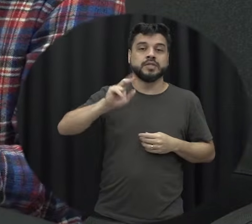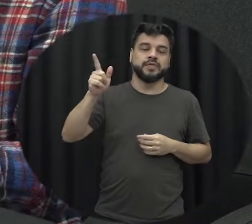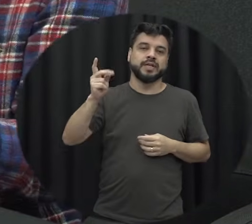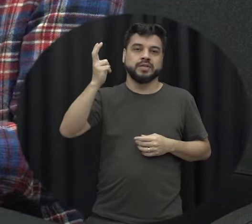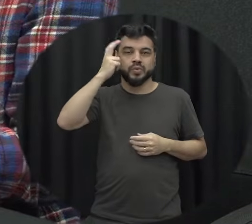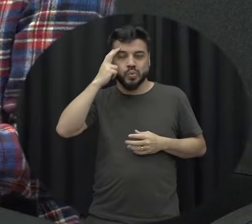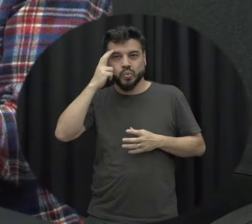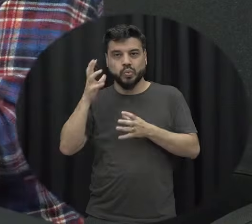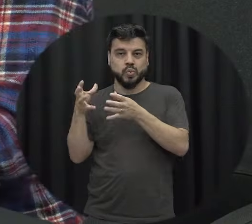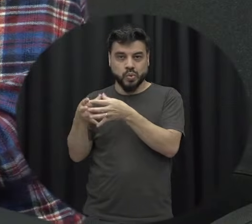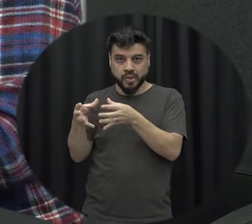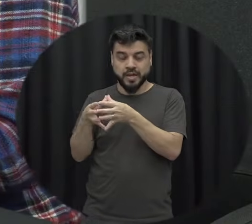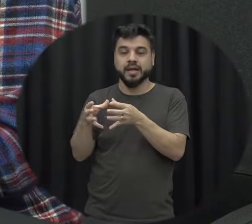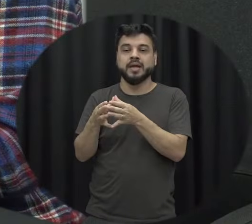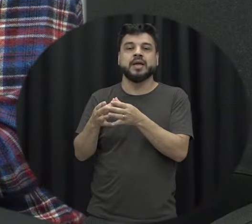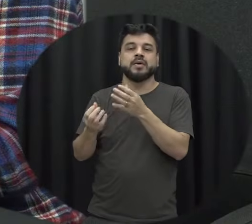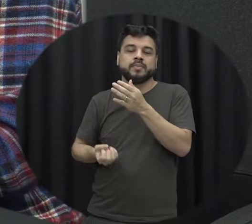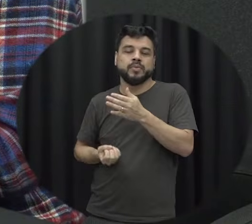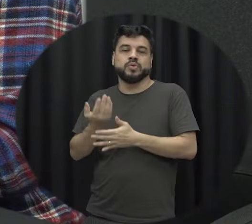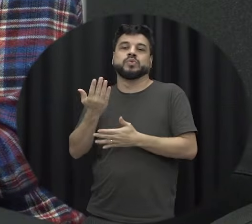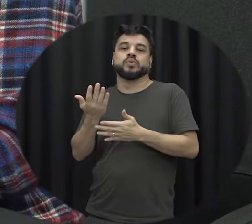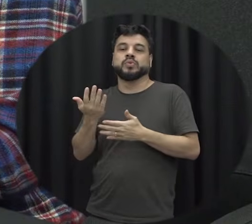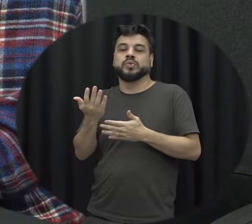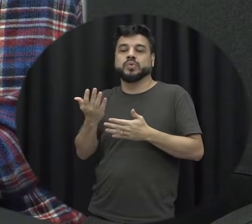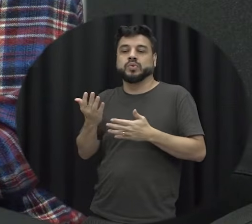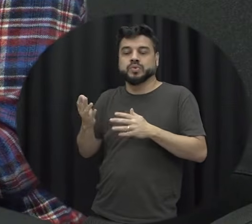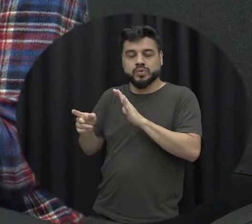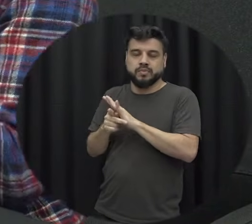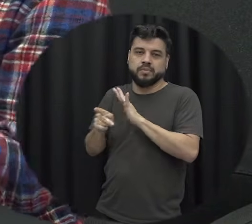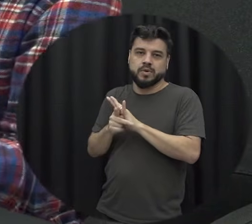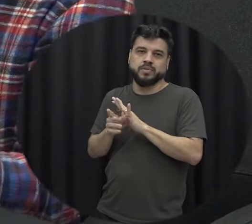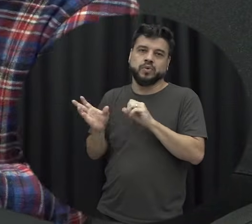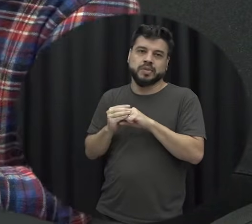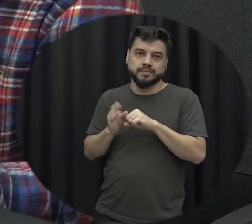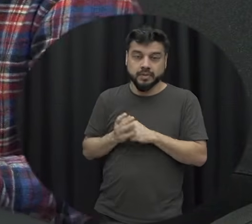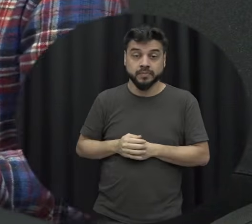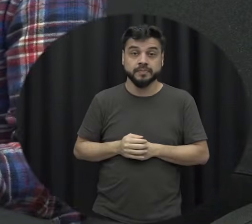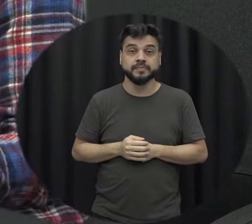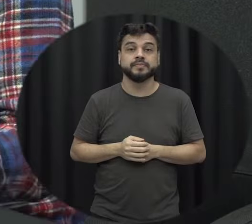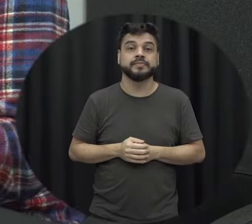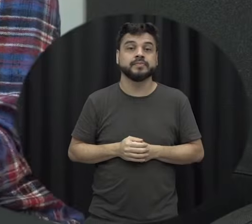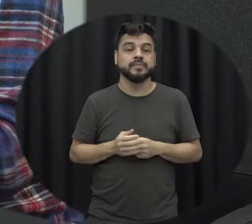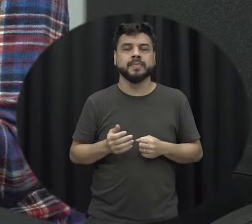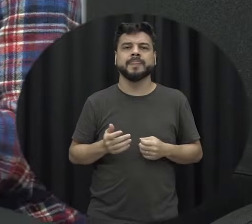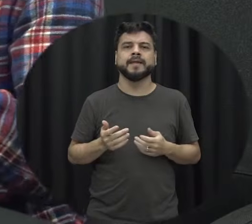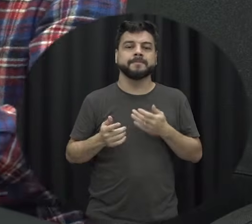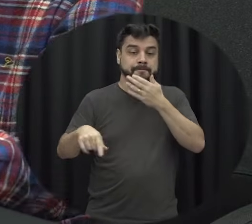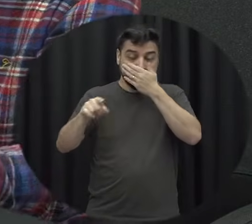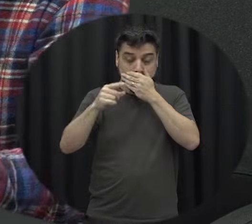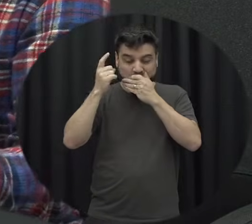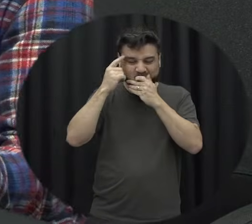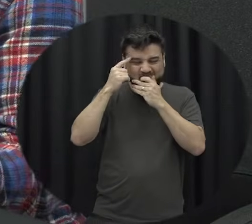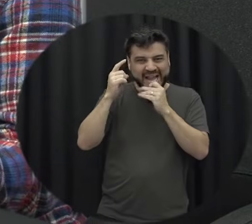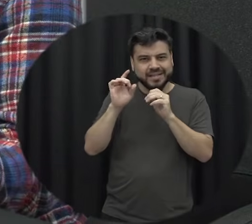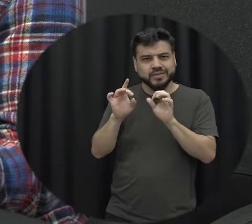culturas produzem e praticam seu próprio conhecimento. E quando a gente fala disso, a gente não está pensando só